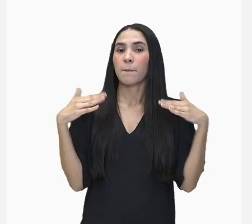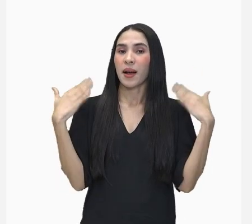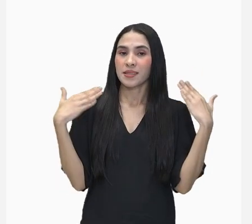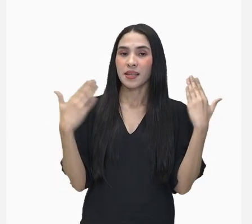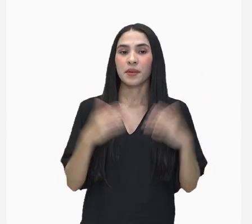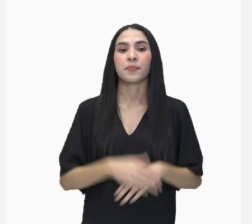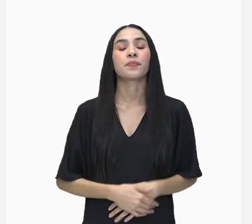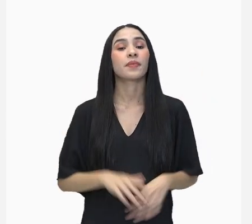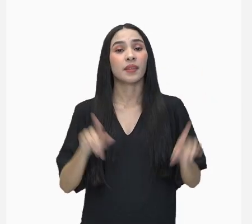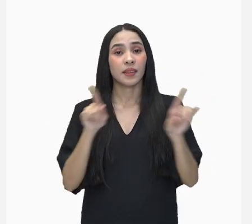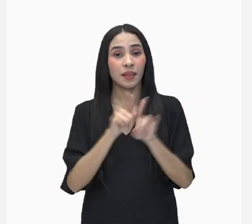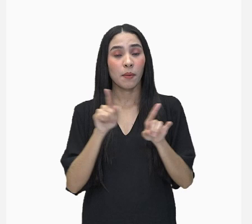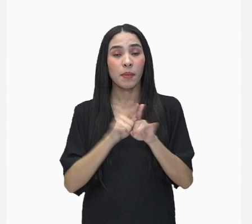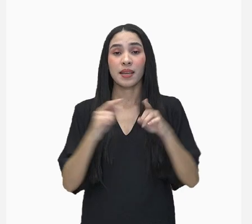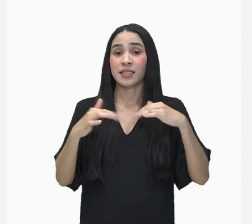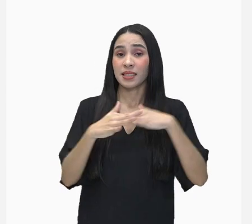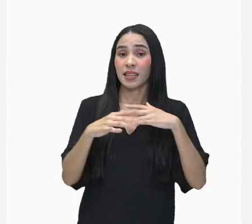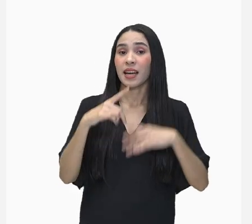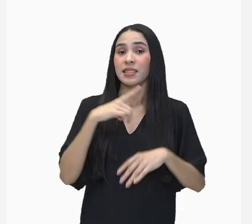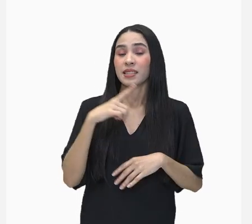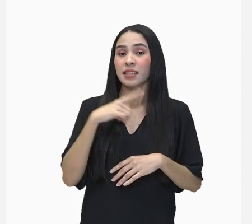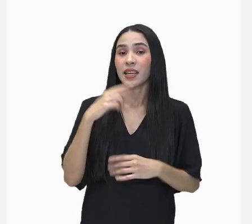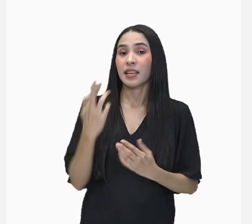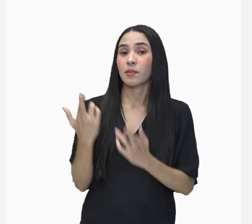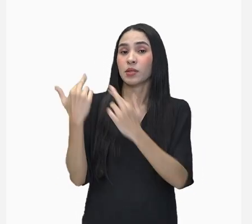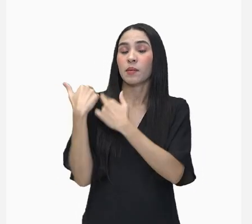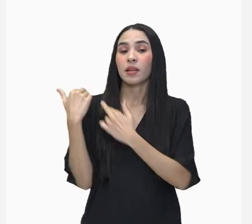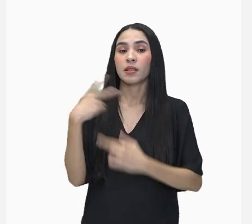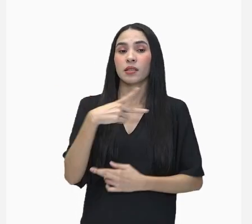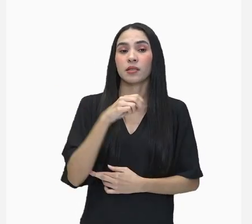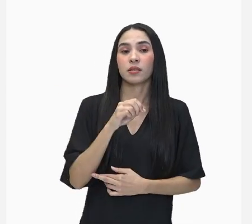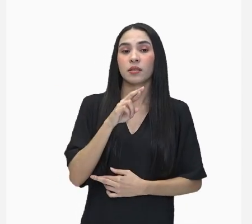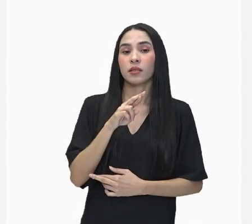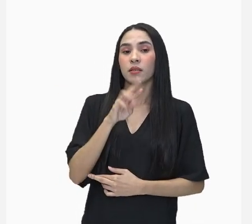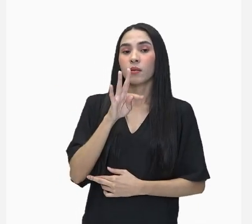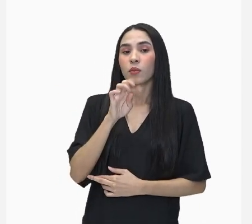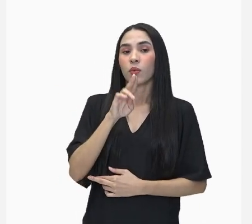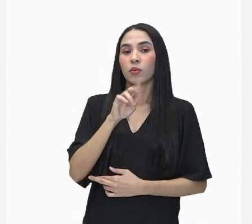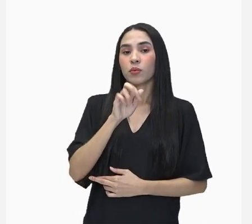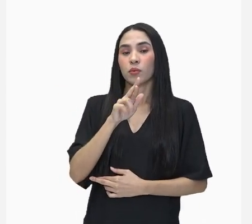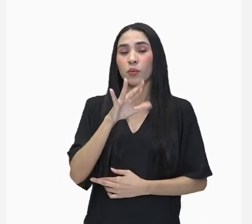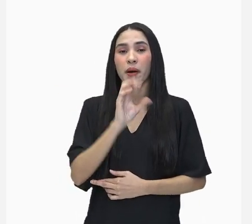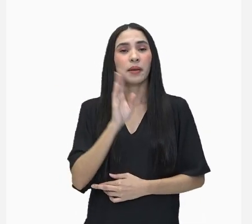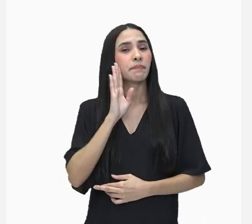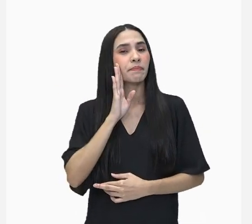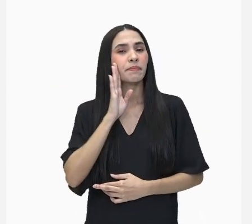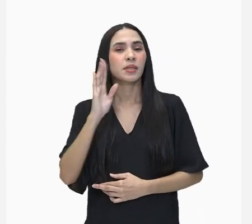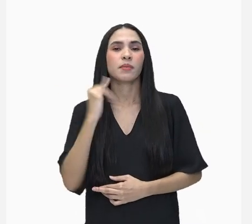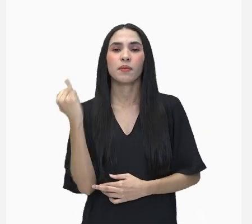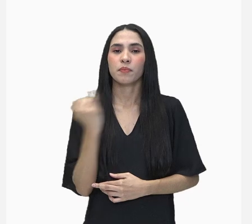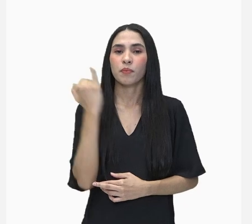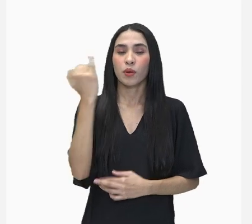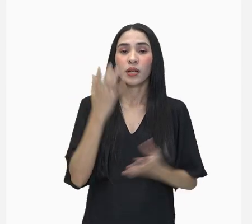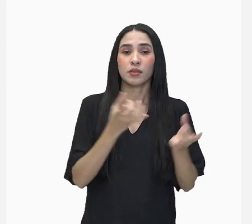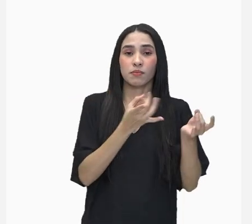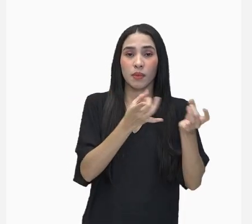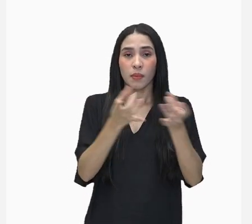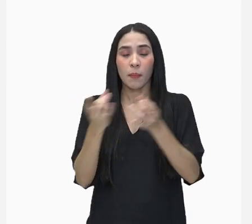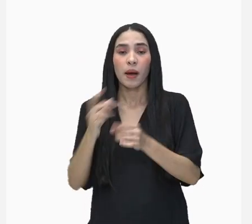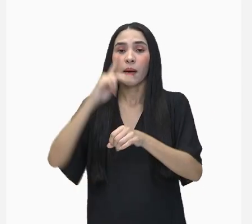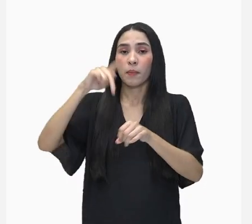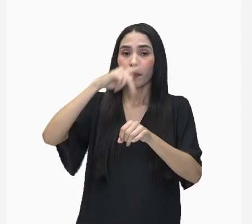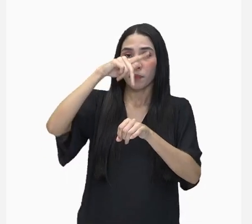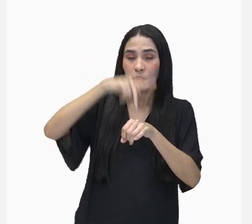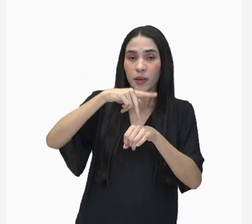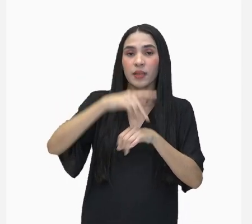também cidades que têm a função portuária, que são aquelas que desempenham um papel crucial no comércio internacional e na